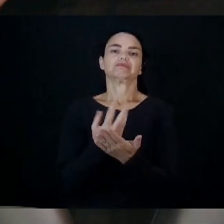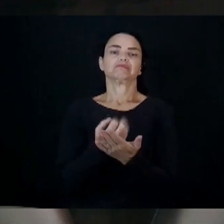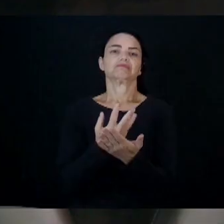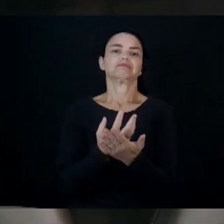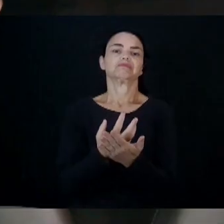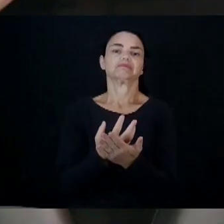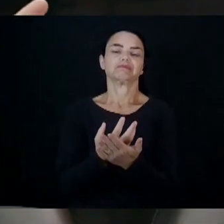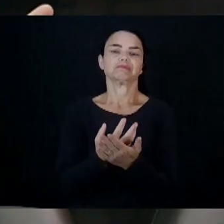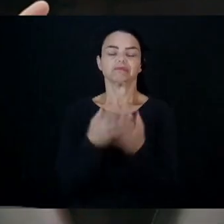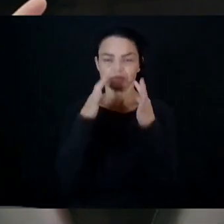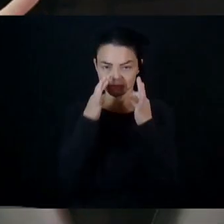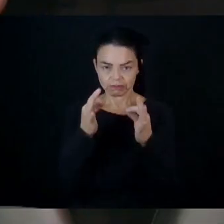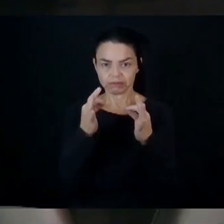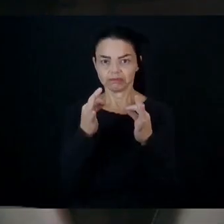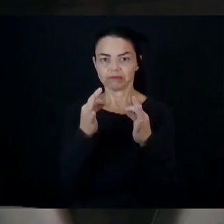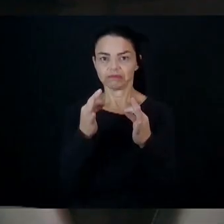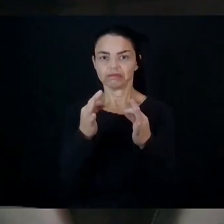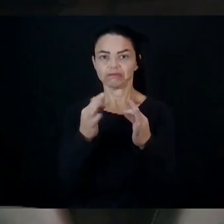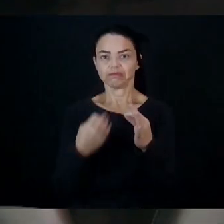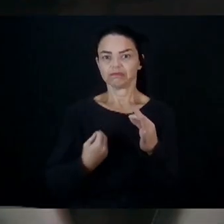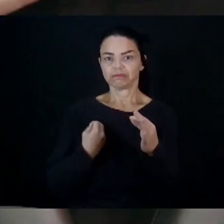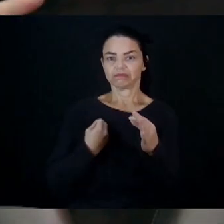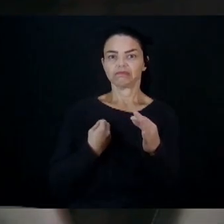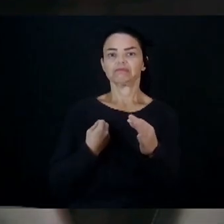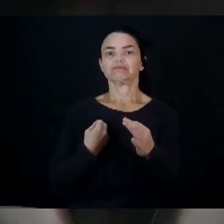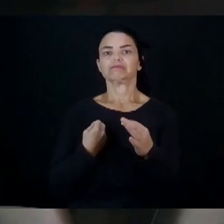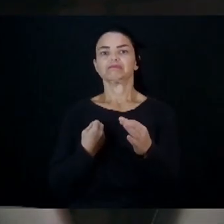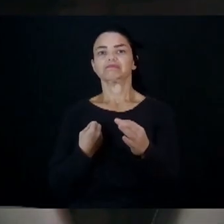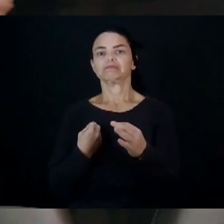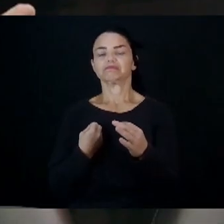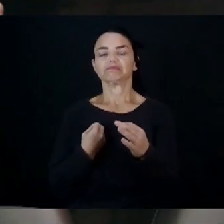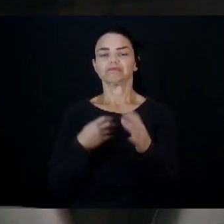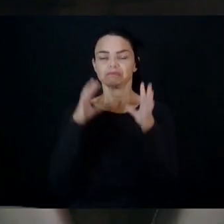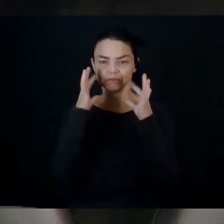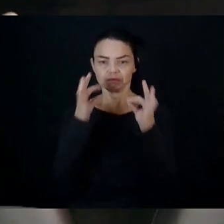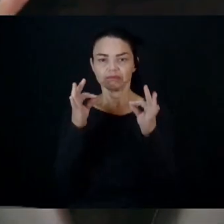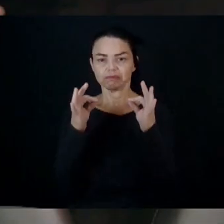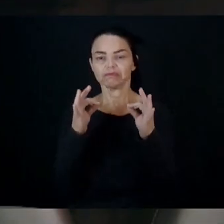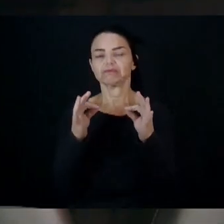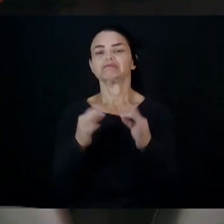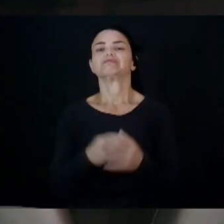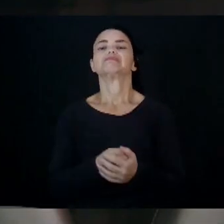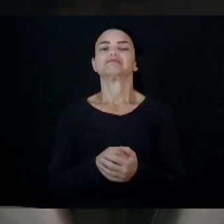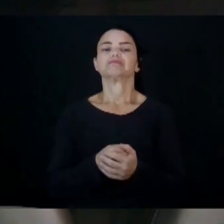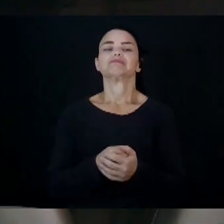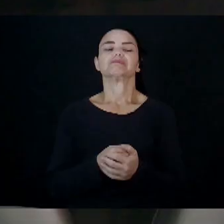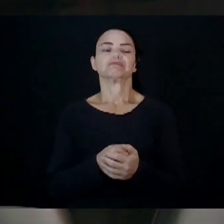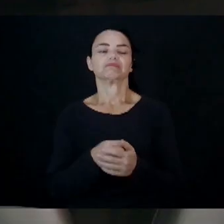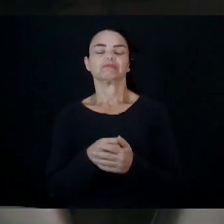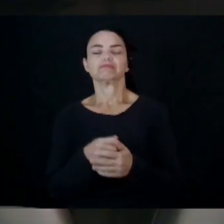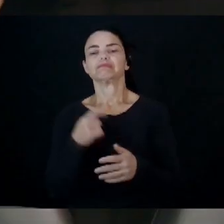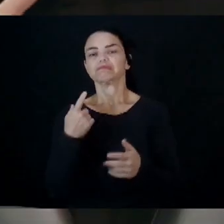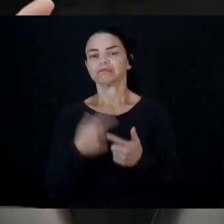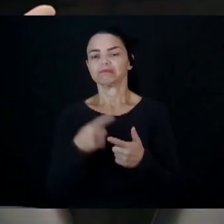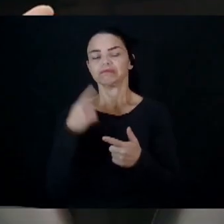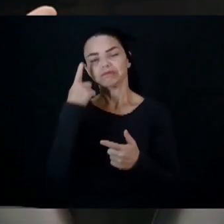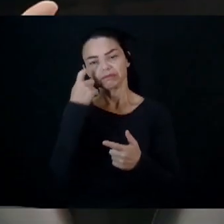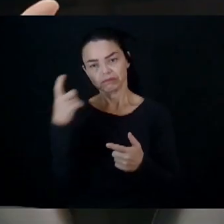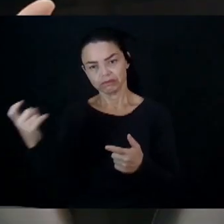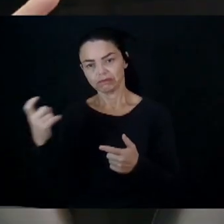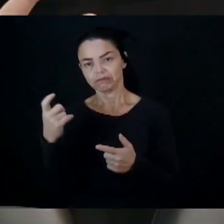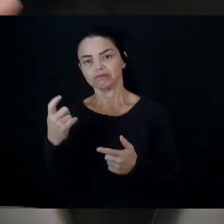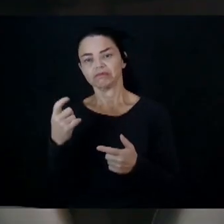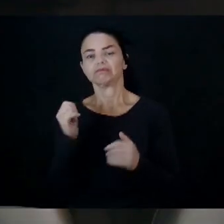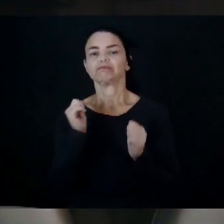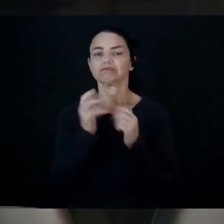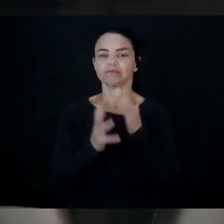ficar mais presente naquele momento de estar prestando ali atenção naquilo, porque ela está interessada no que está sendo